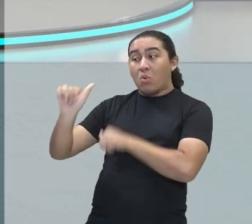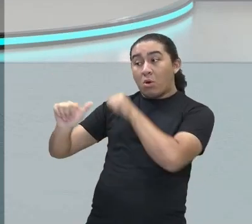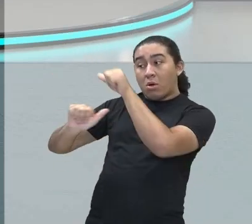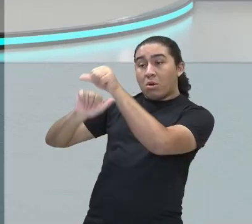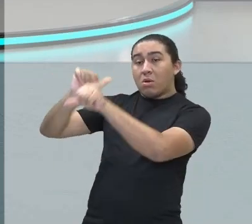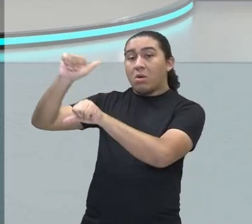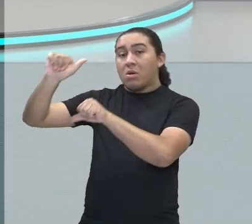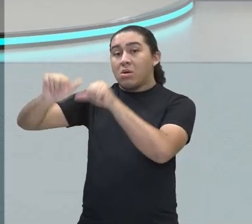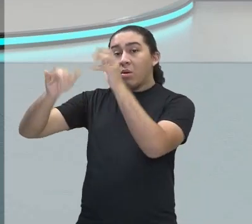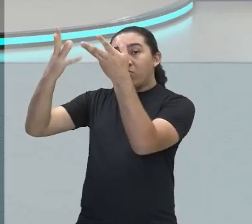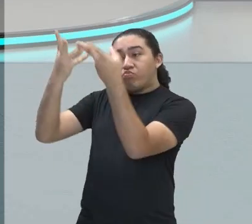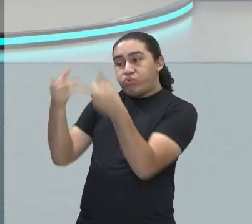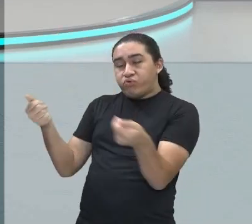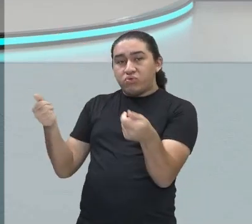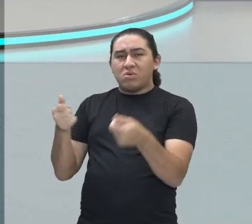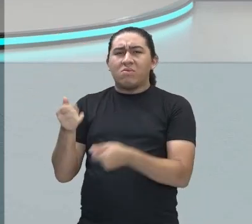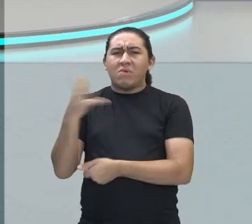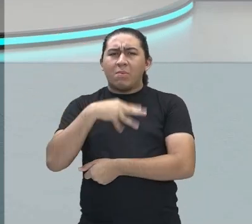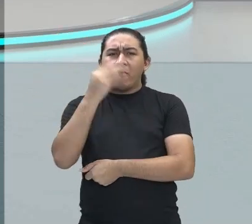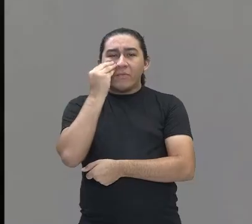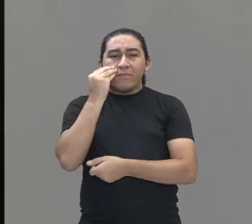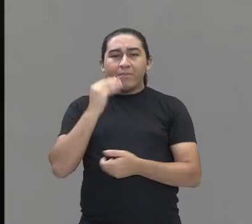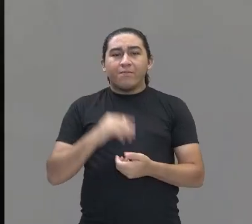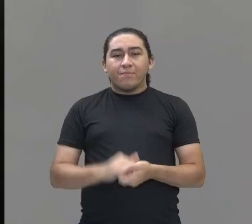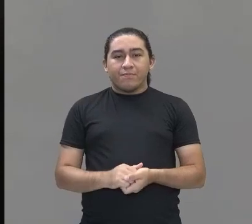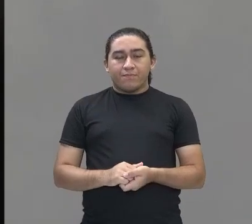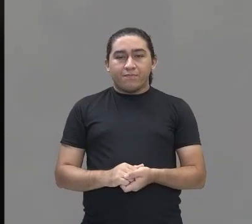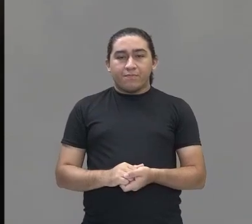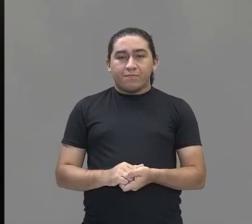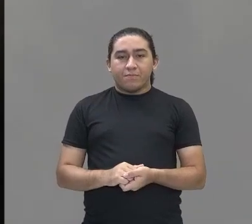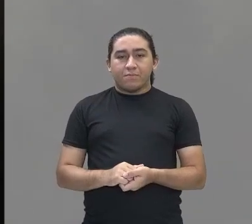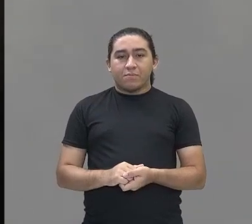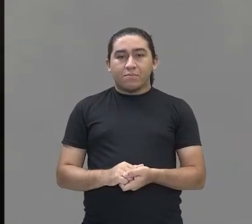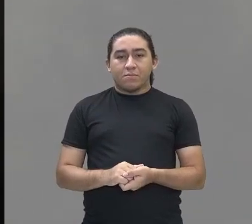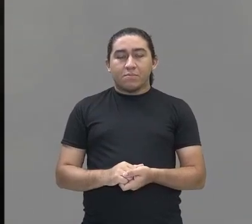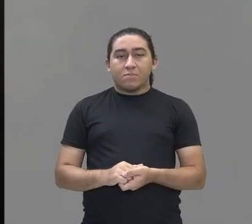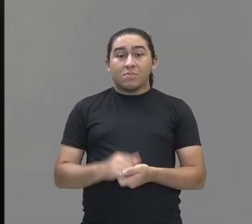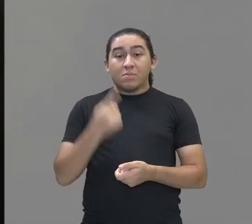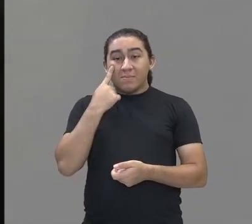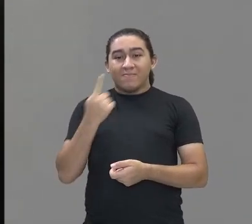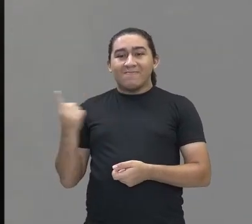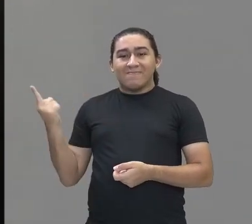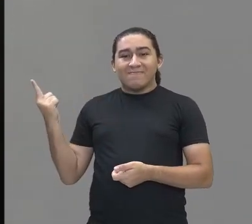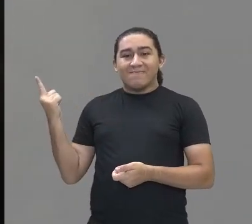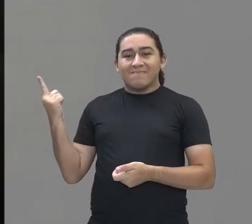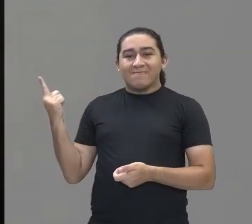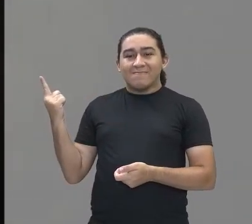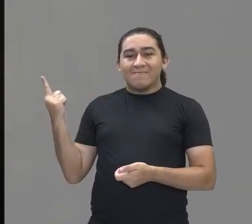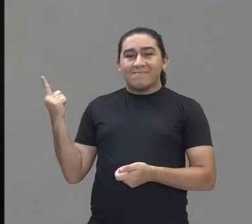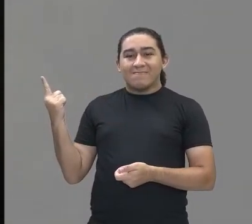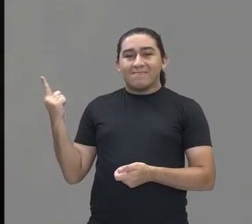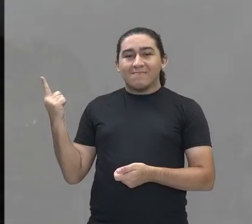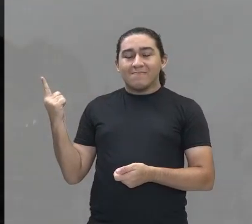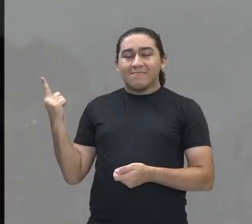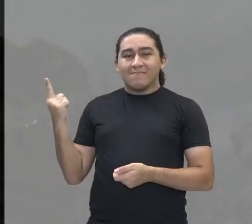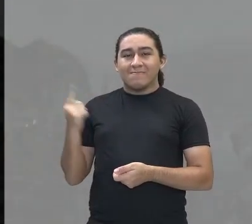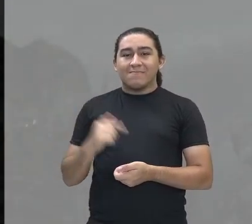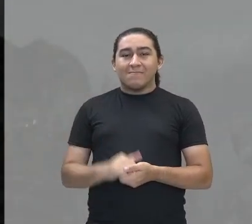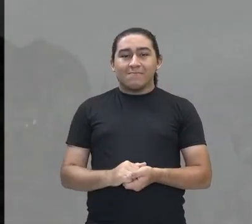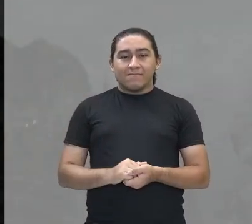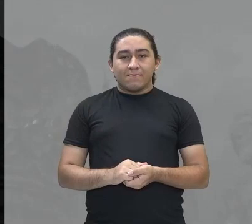pó. Vamos ver então um pouquinho. Poema Luar sobre a Cruz de Tua Cova, de Cruz e